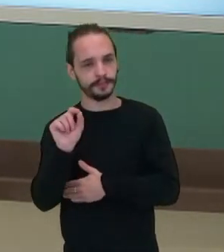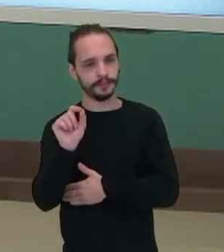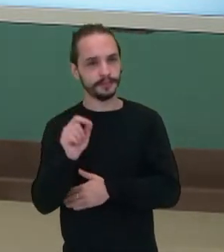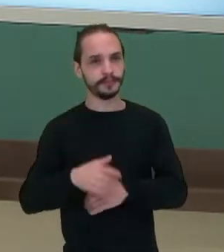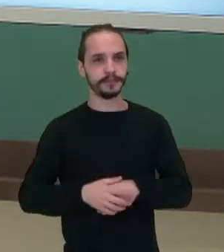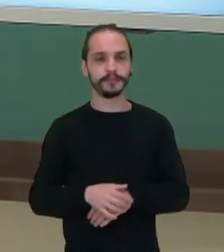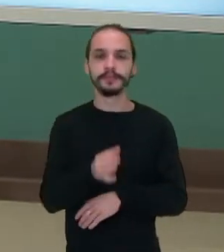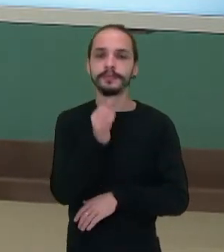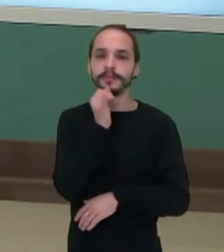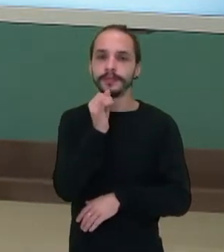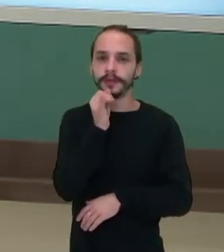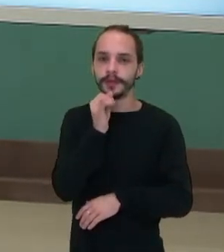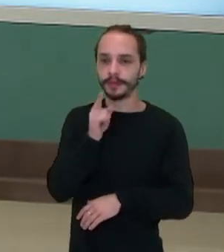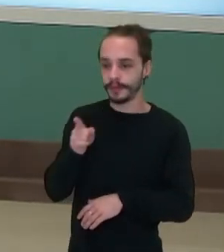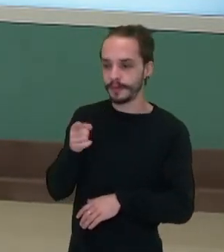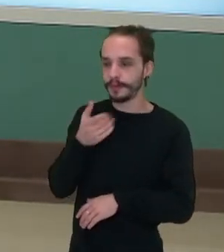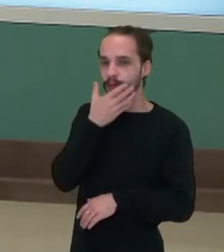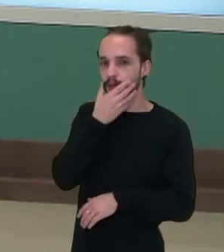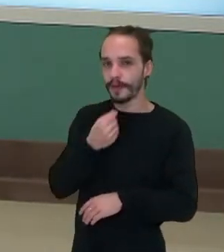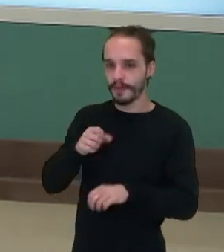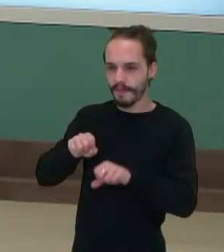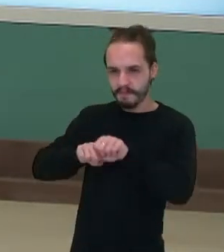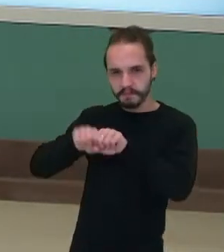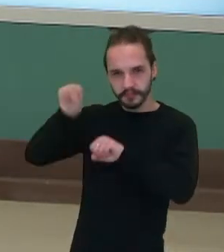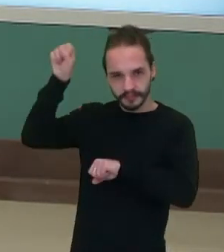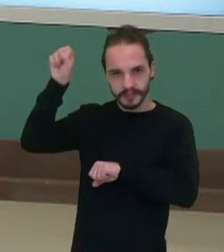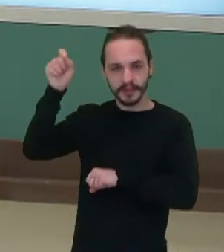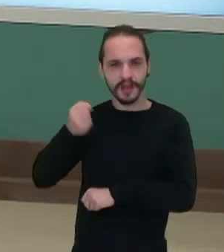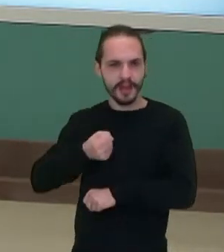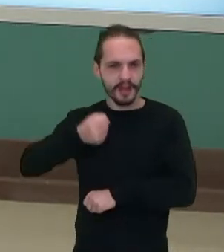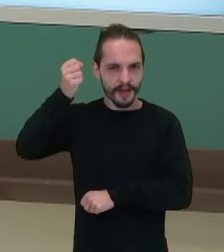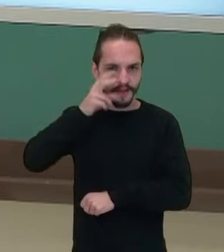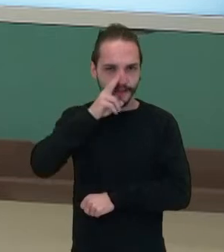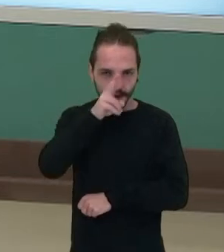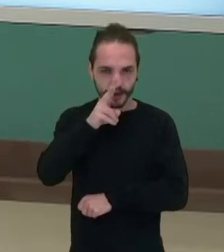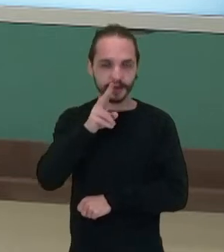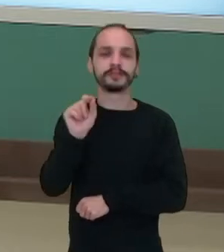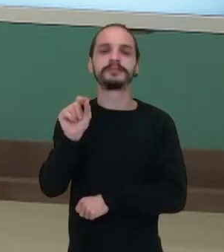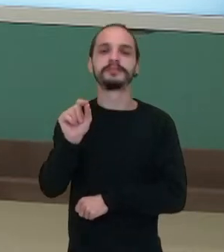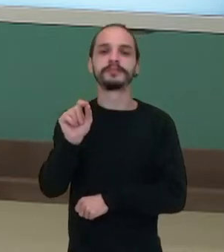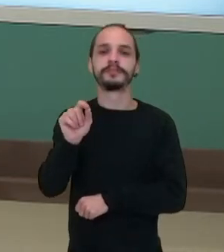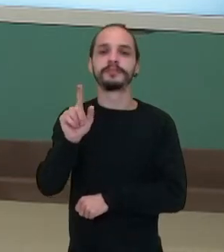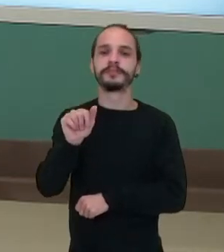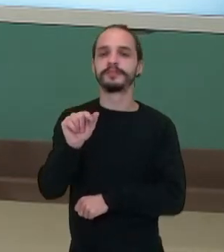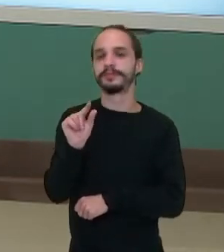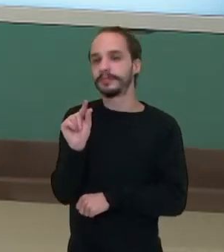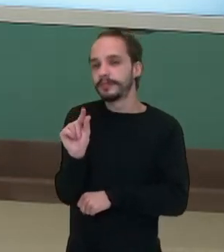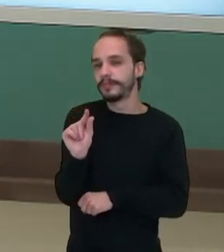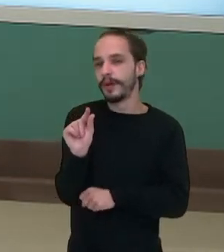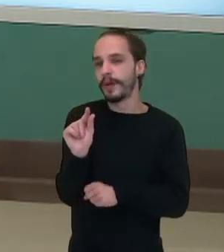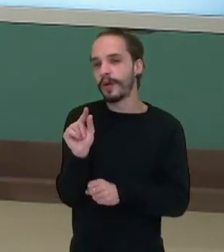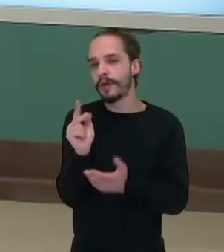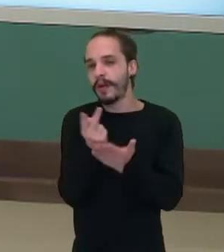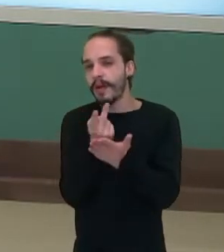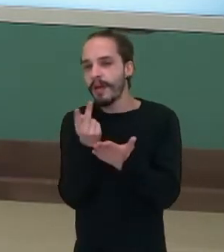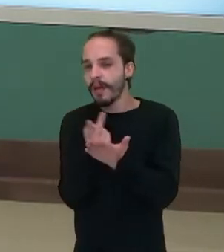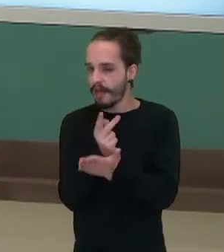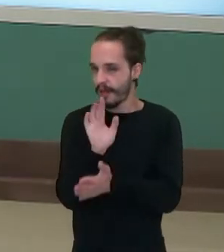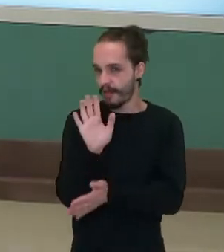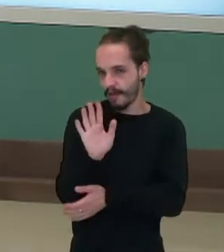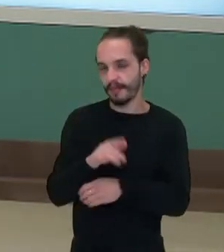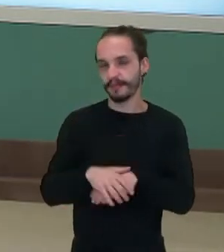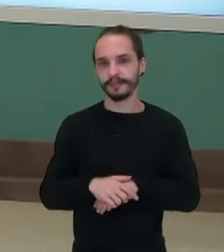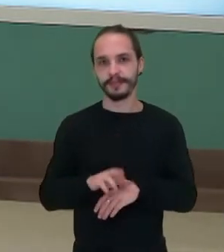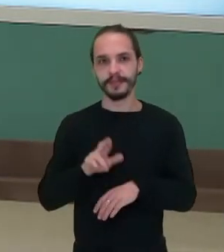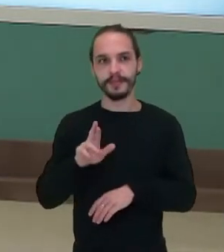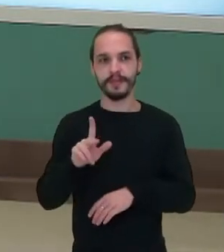quando você fala, por exemplo, que o He-Man tem a força, né? é um pouquinho contraditório, certo?